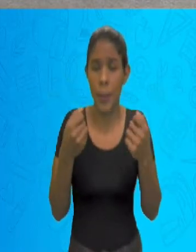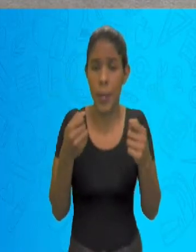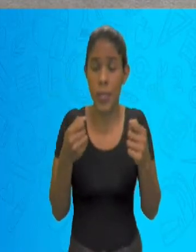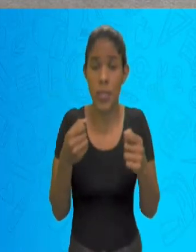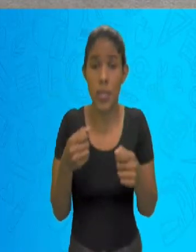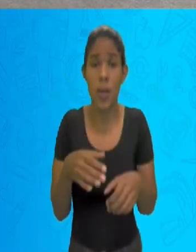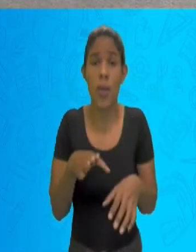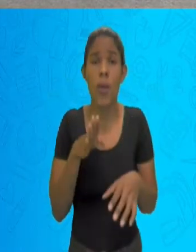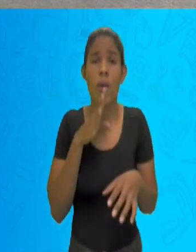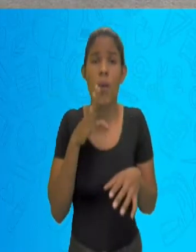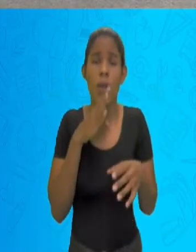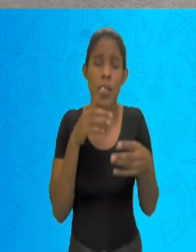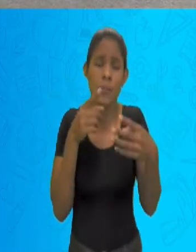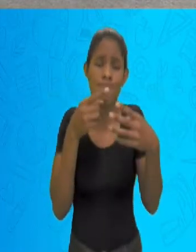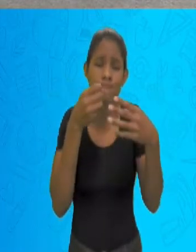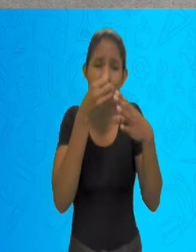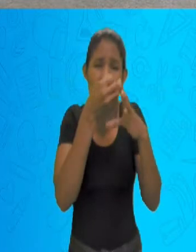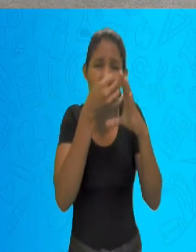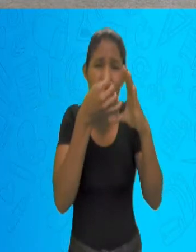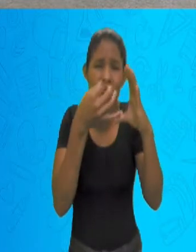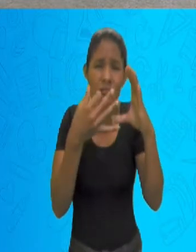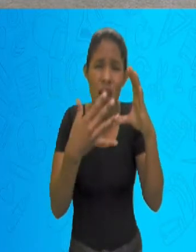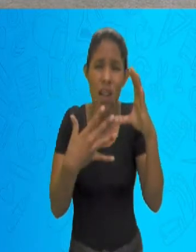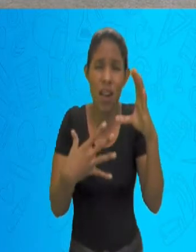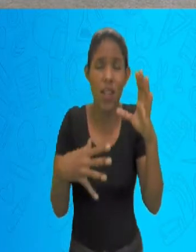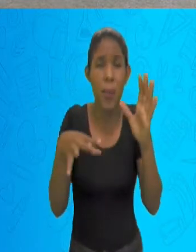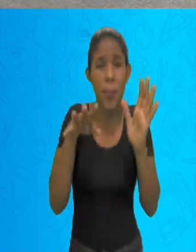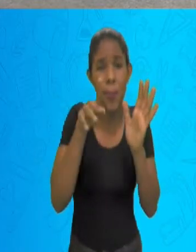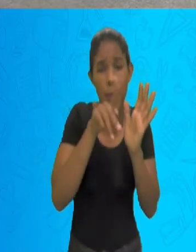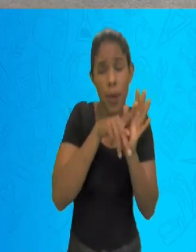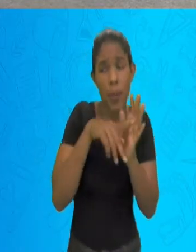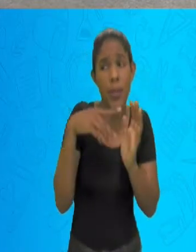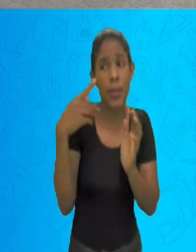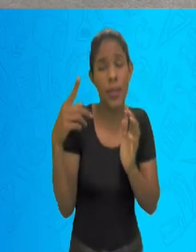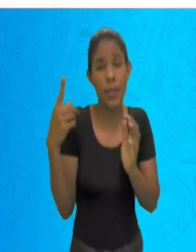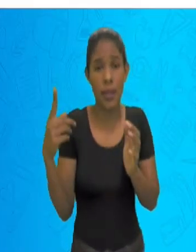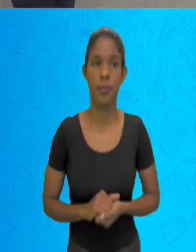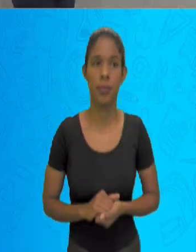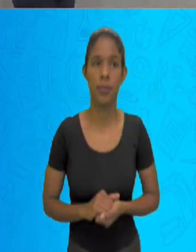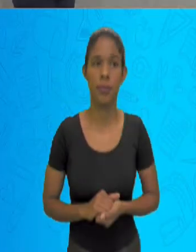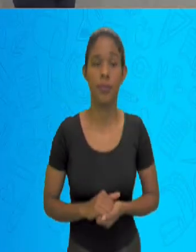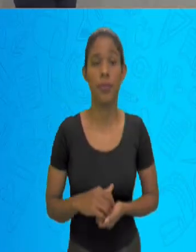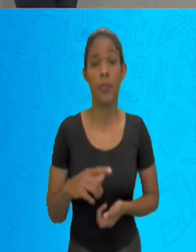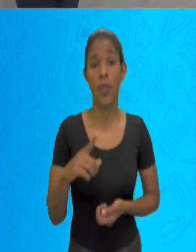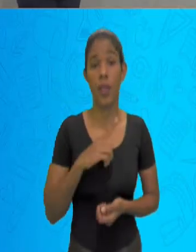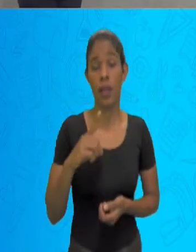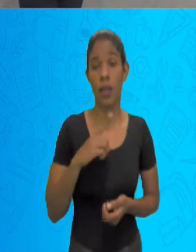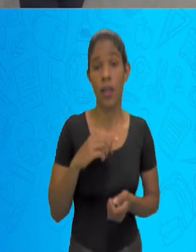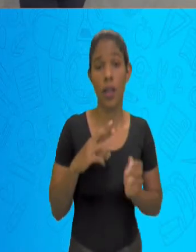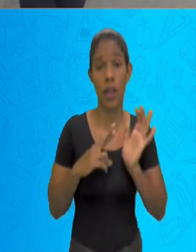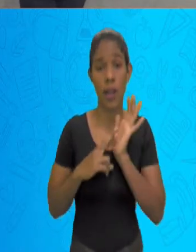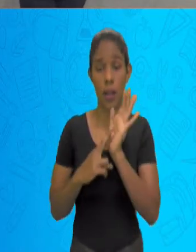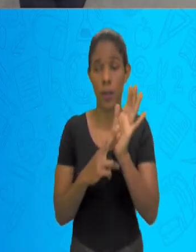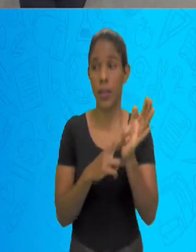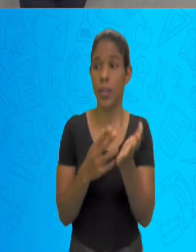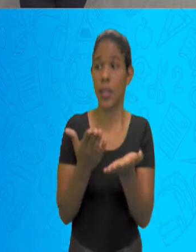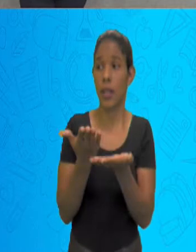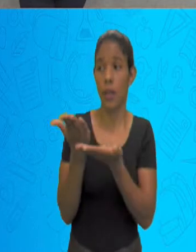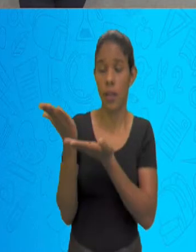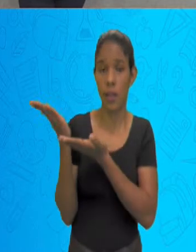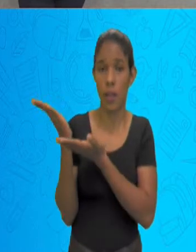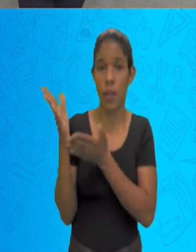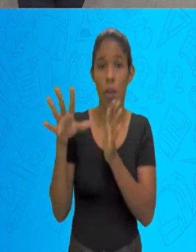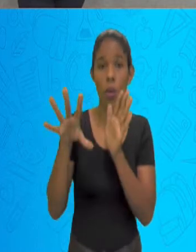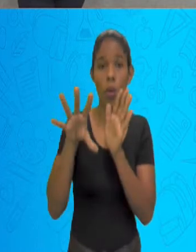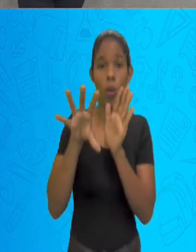alguns elementos que esses sólidos geométricos trazem para nós. Tem representado para vocês aqui um cubo.